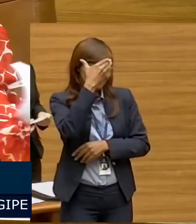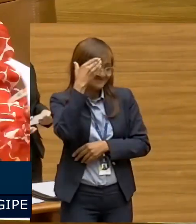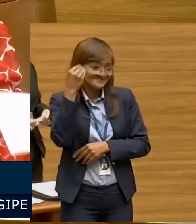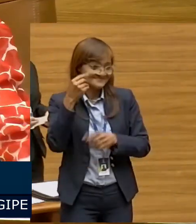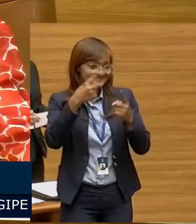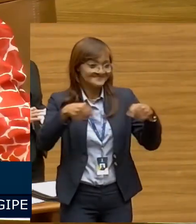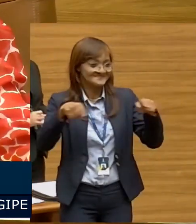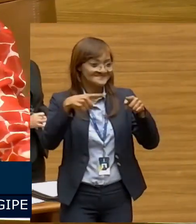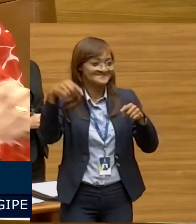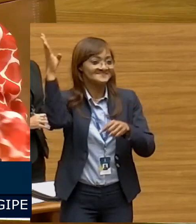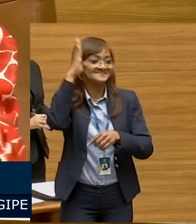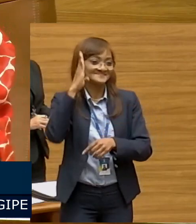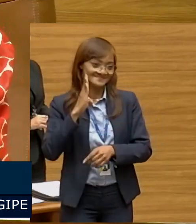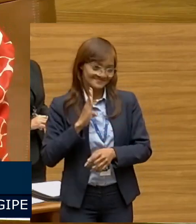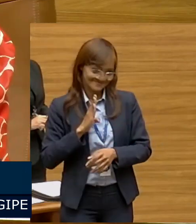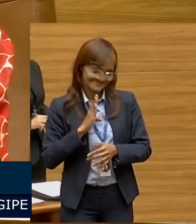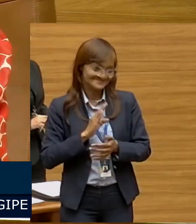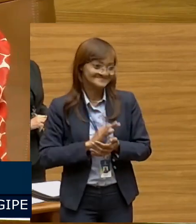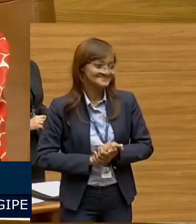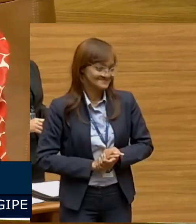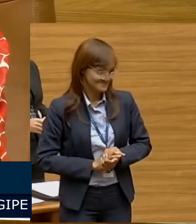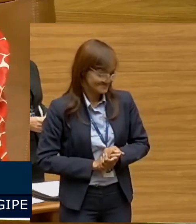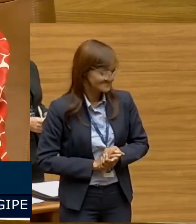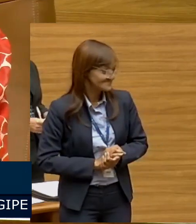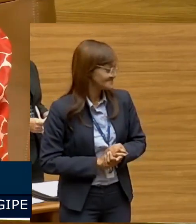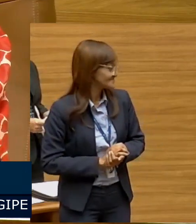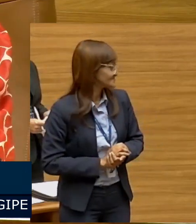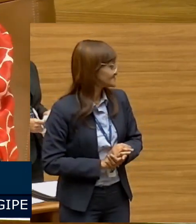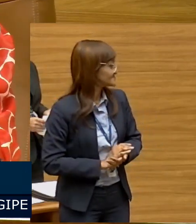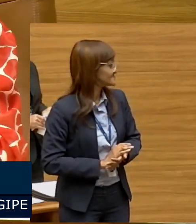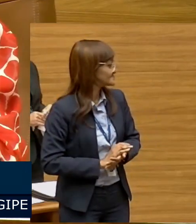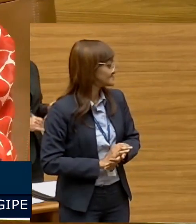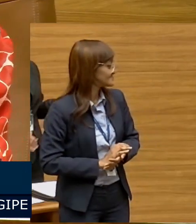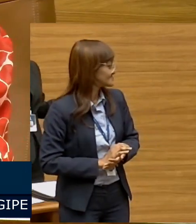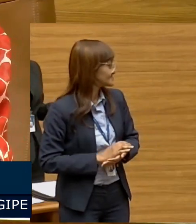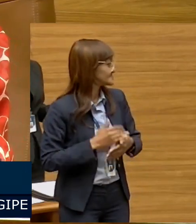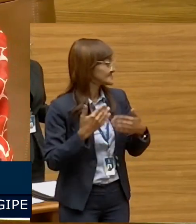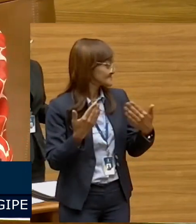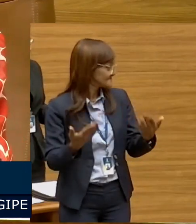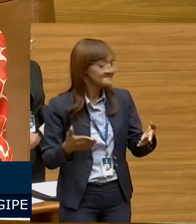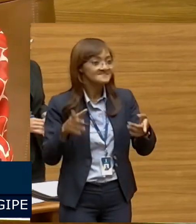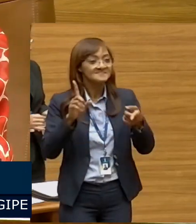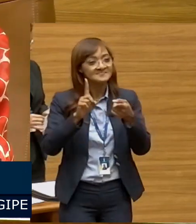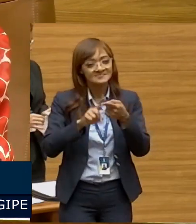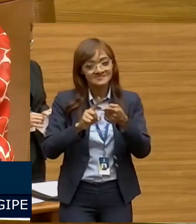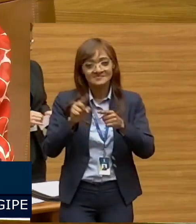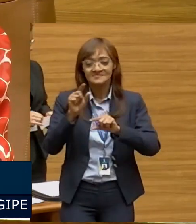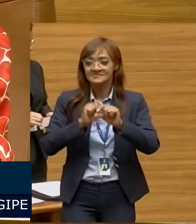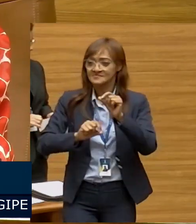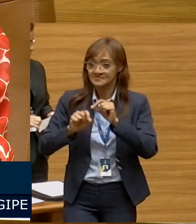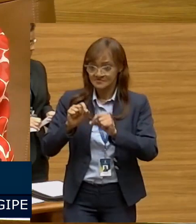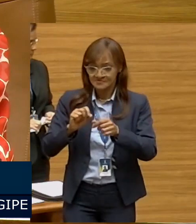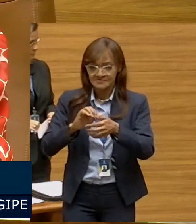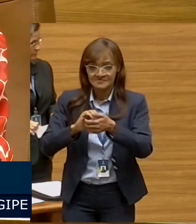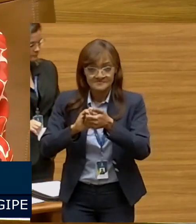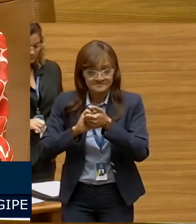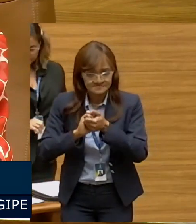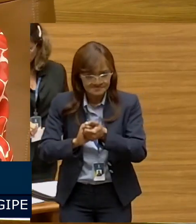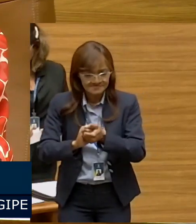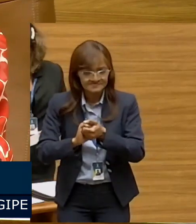gente escuta o nosso hino nacional. Também, né, queria saudar, né,